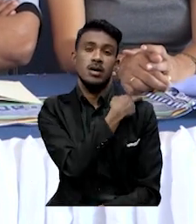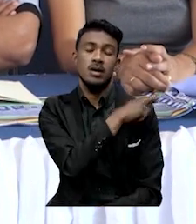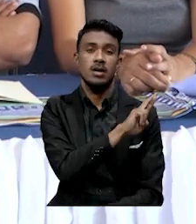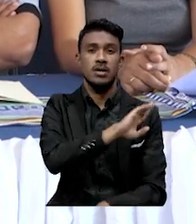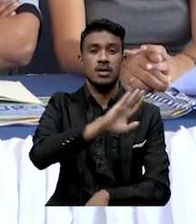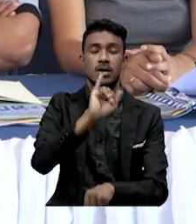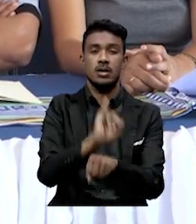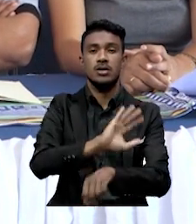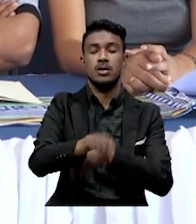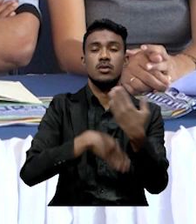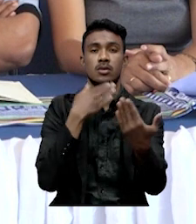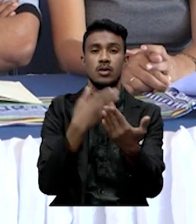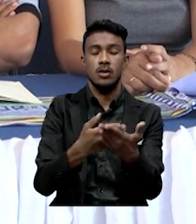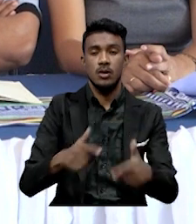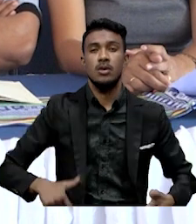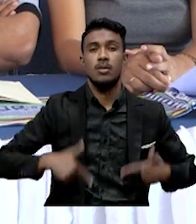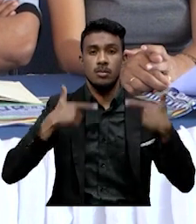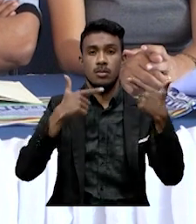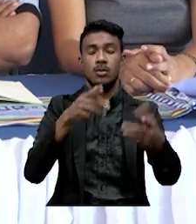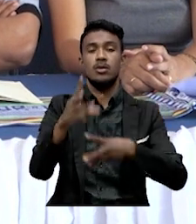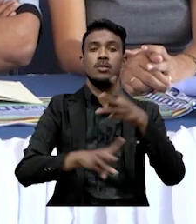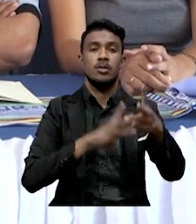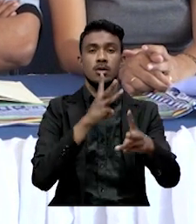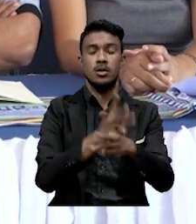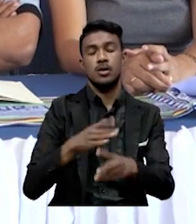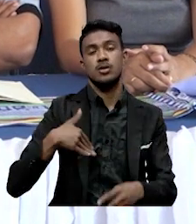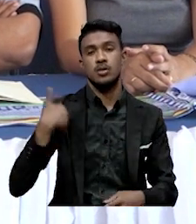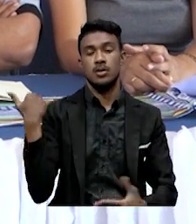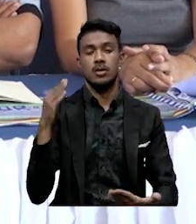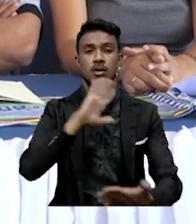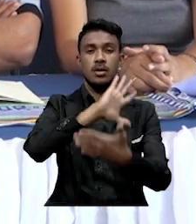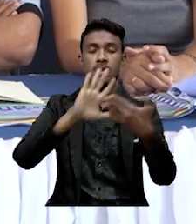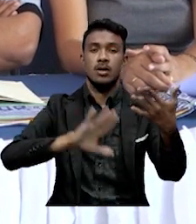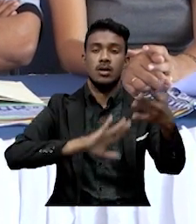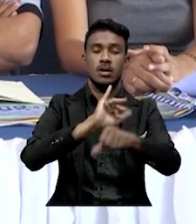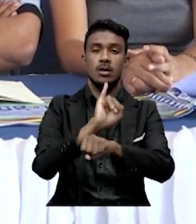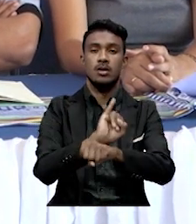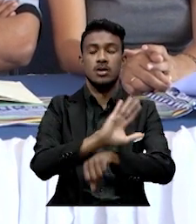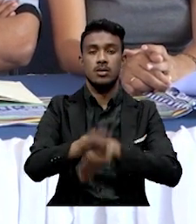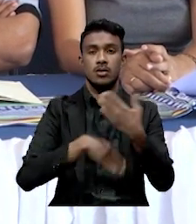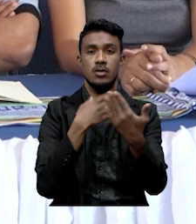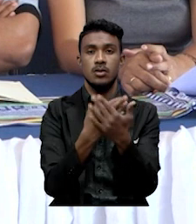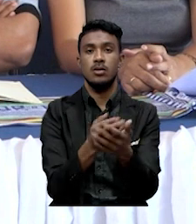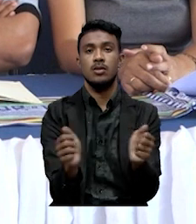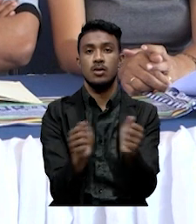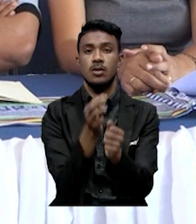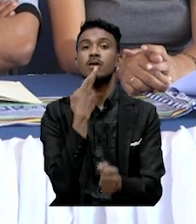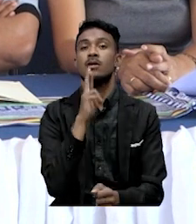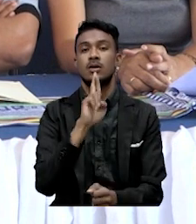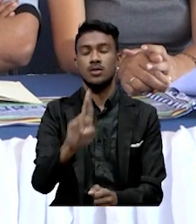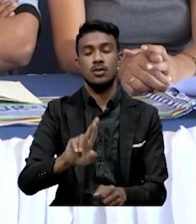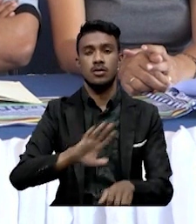atu celebra Jornada Mundial Juventude e a cada Igreja Particular ho razões tamba foi ensai